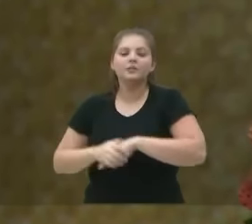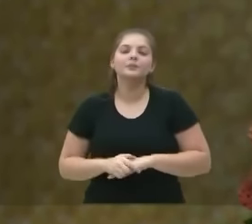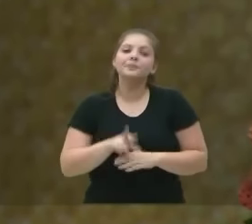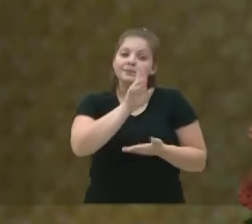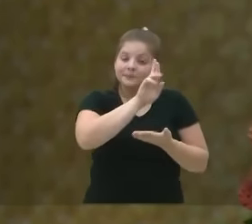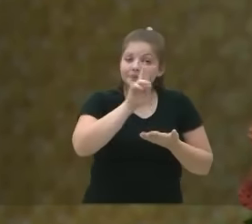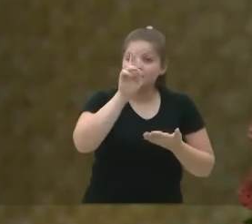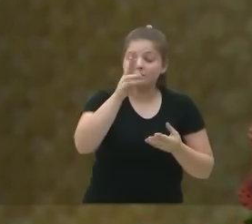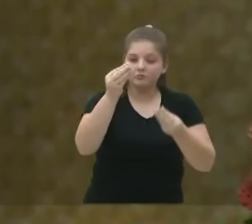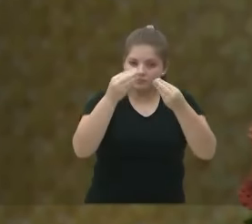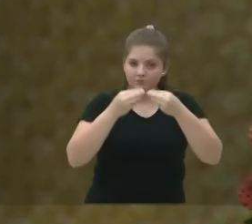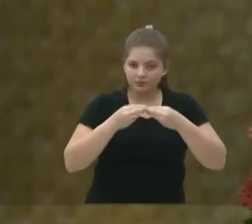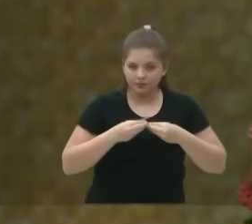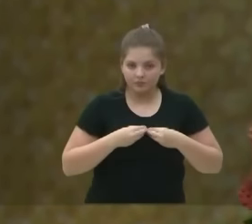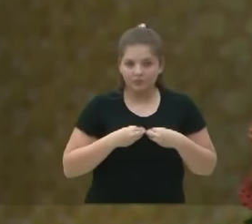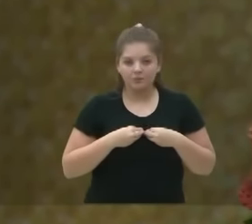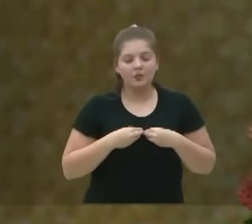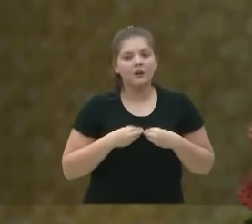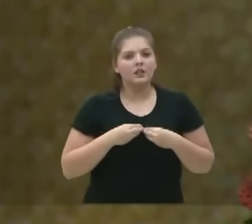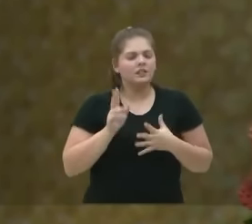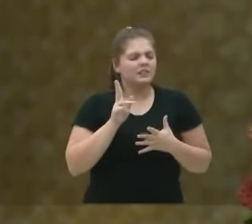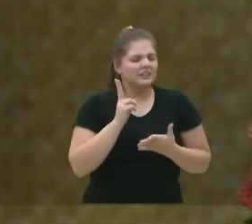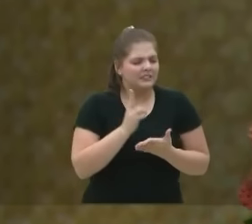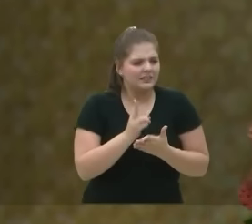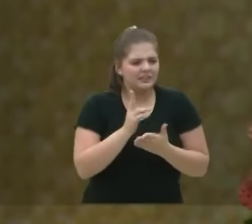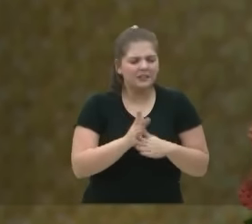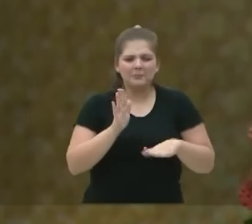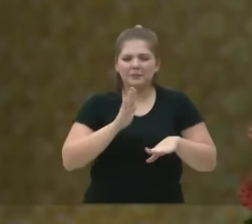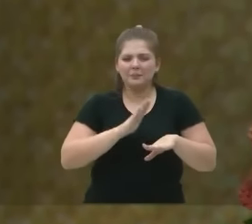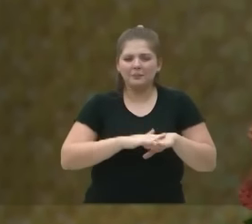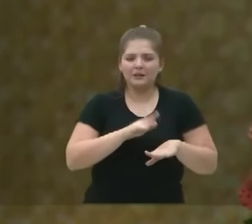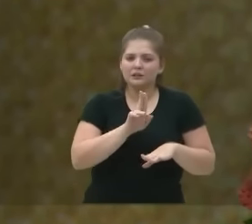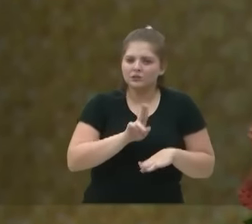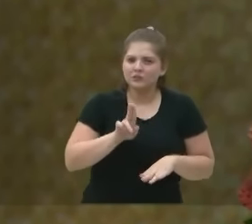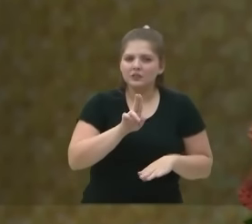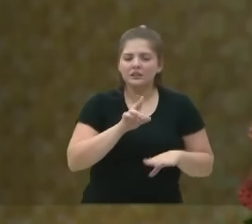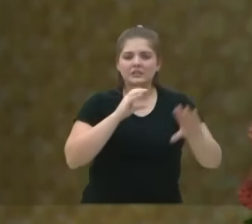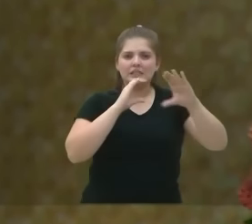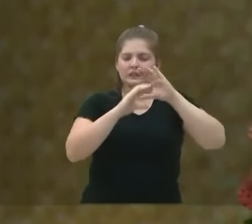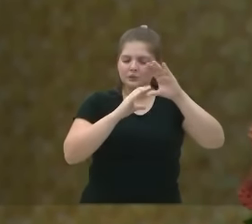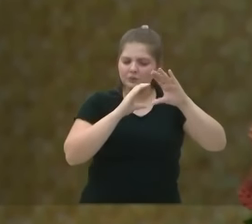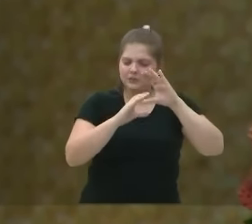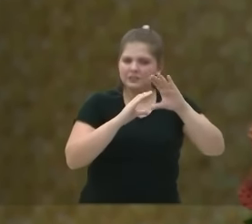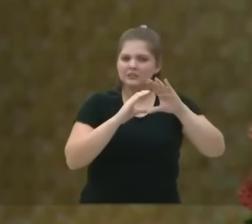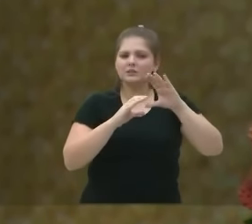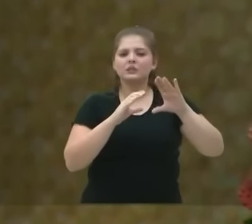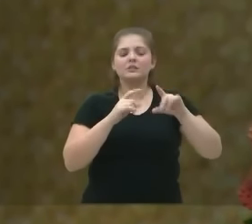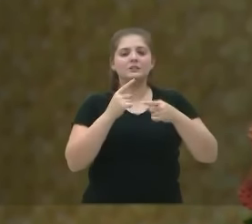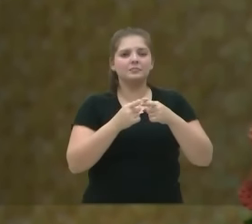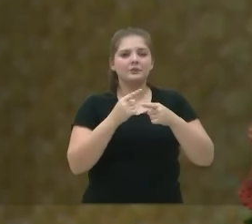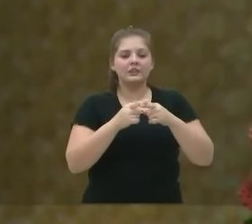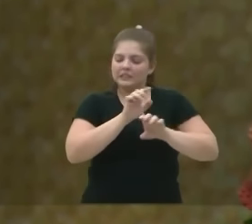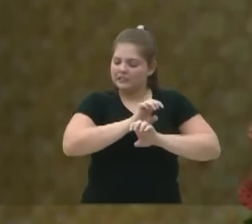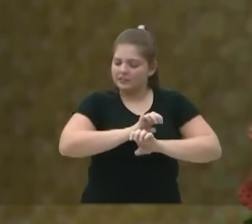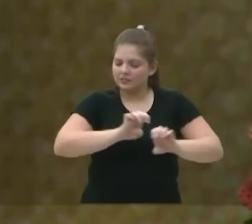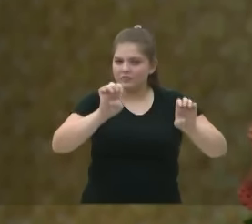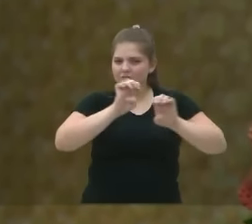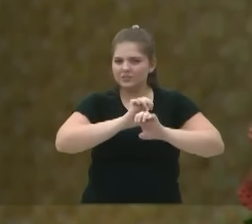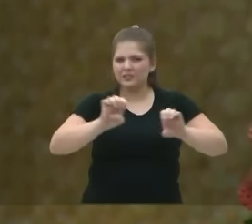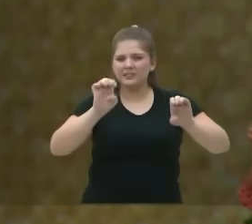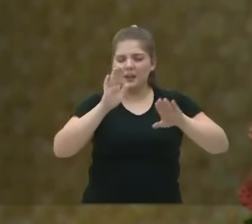Senhor, concedei que usemos sempre mais os diversos meios de comunicação para